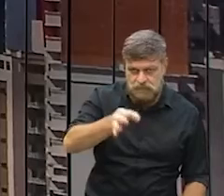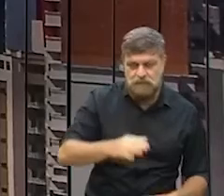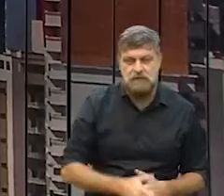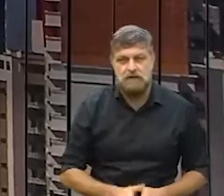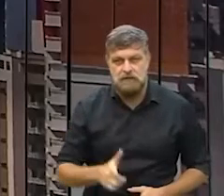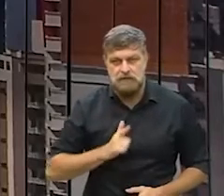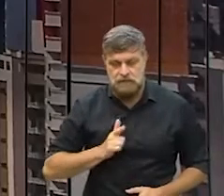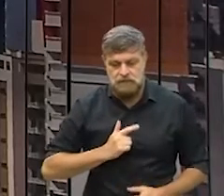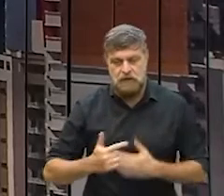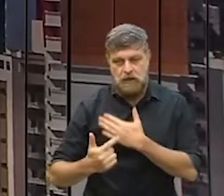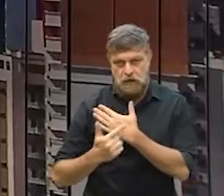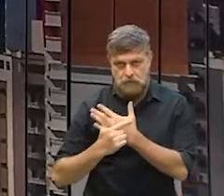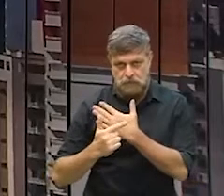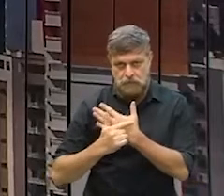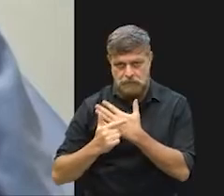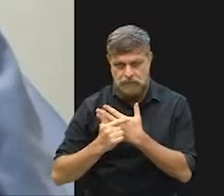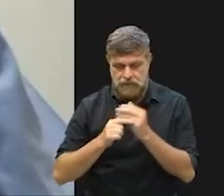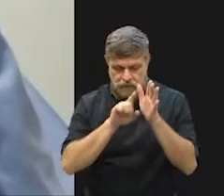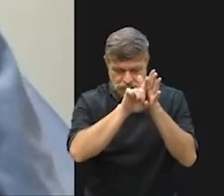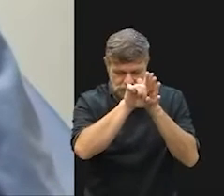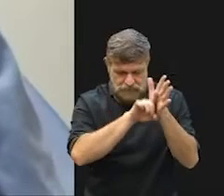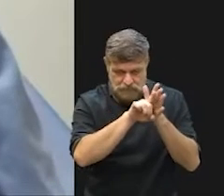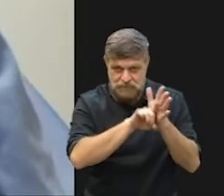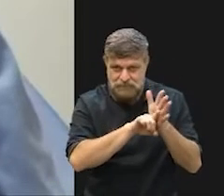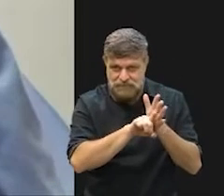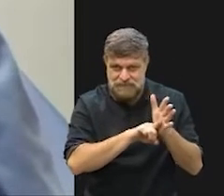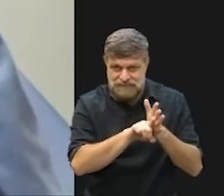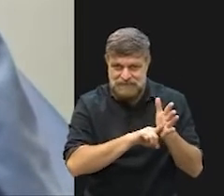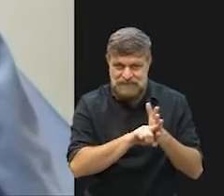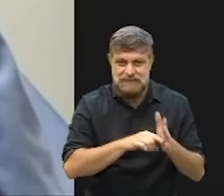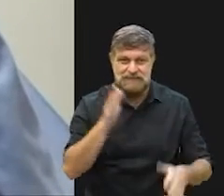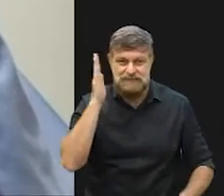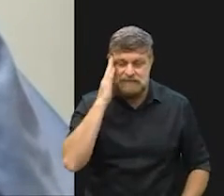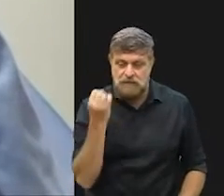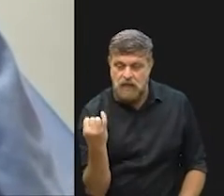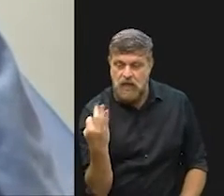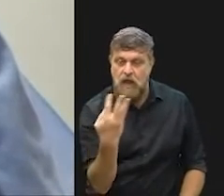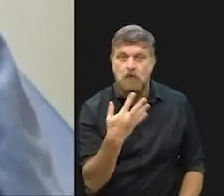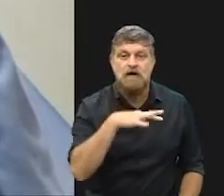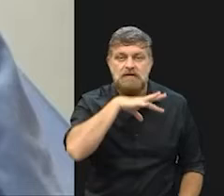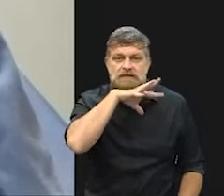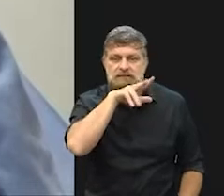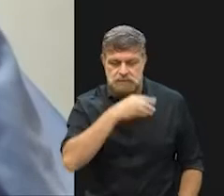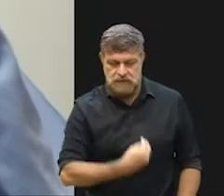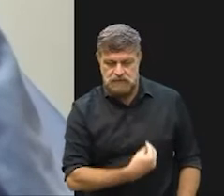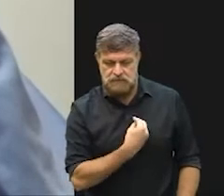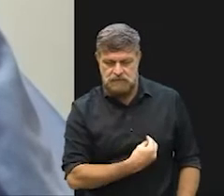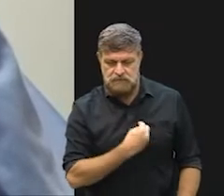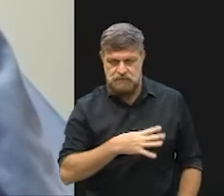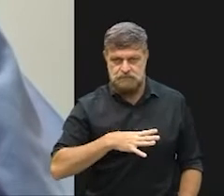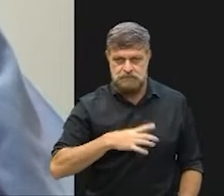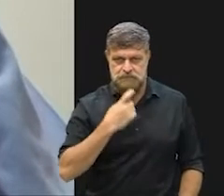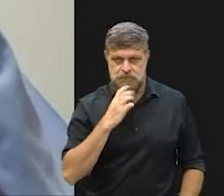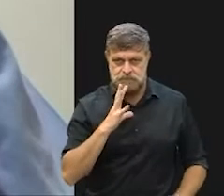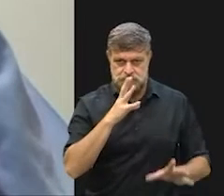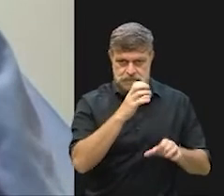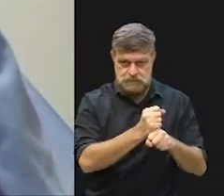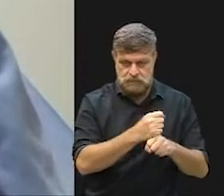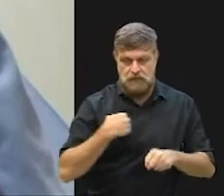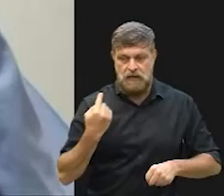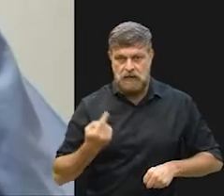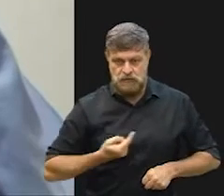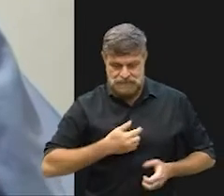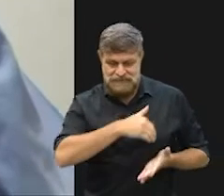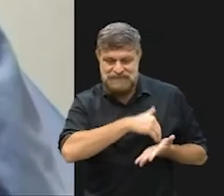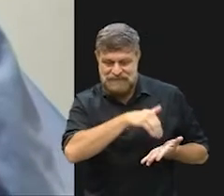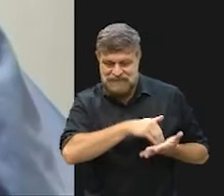Exatamente. Essa é uma das atribuições, né? Esse levantamento dinâmico da fauna é uma das funções da